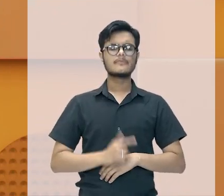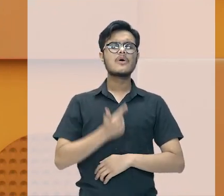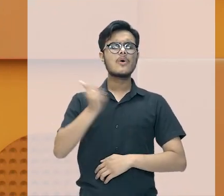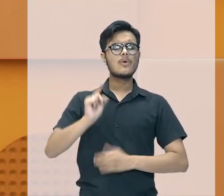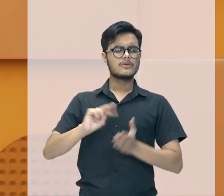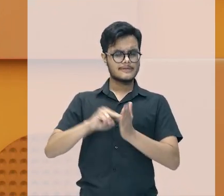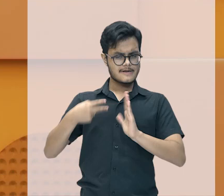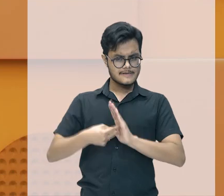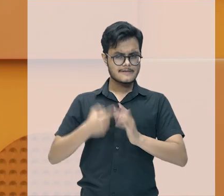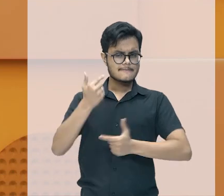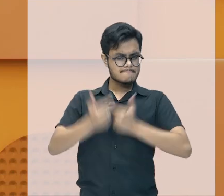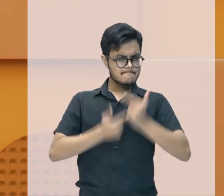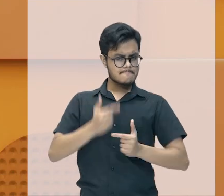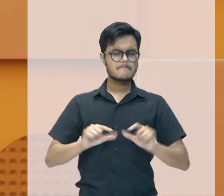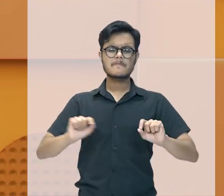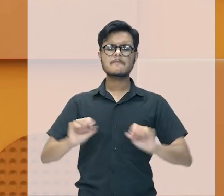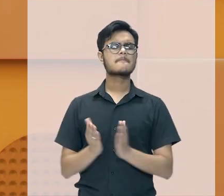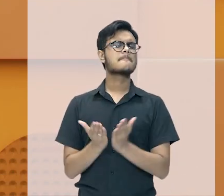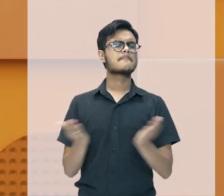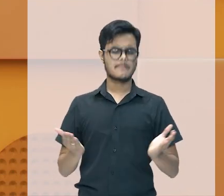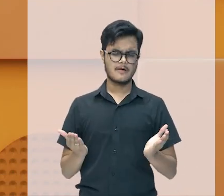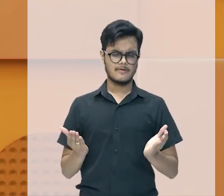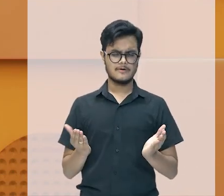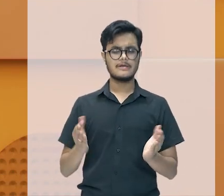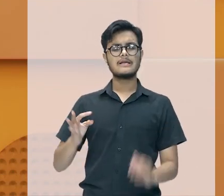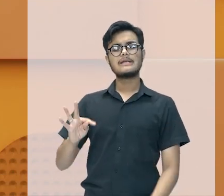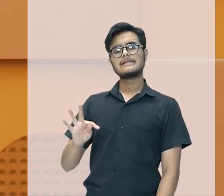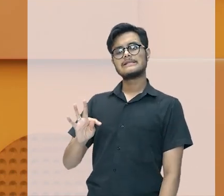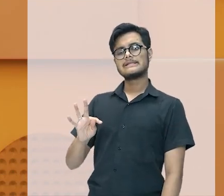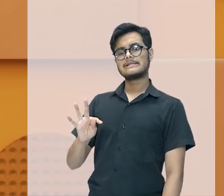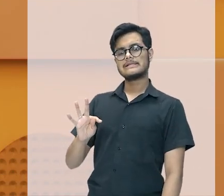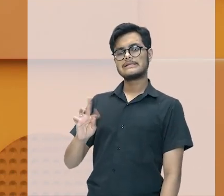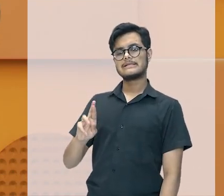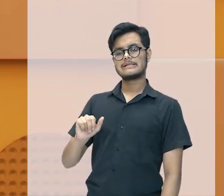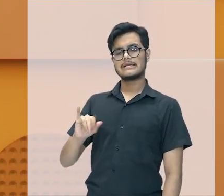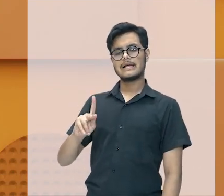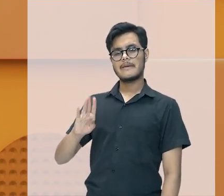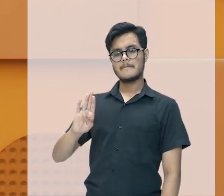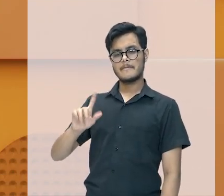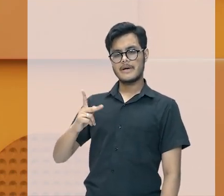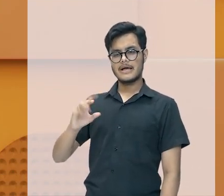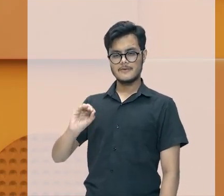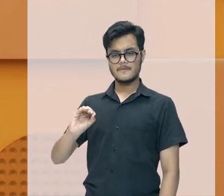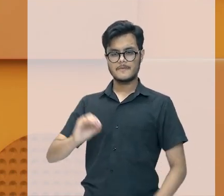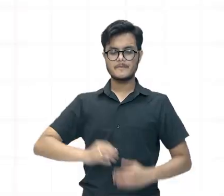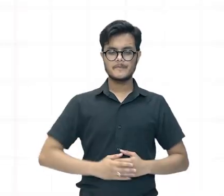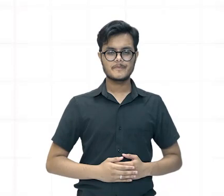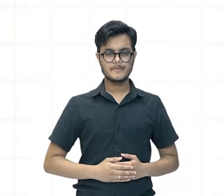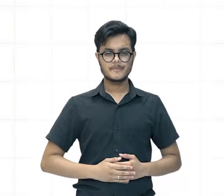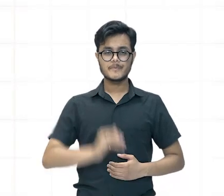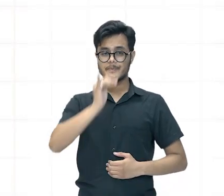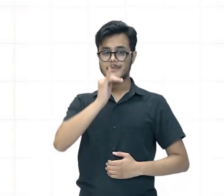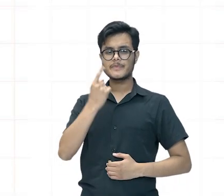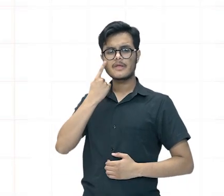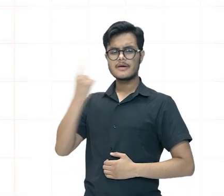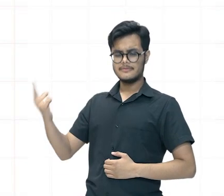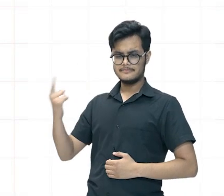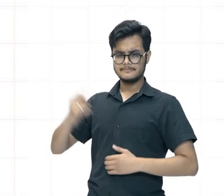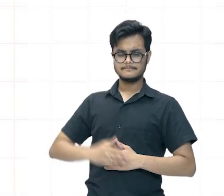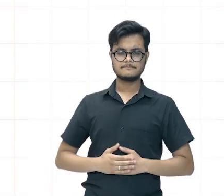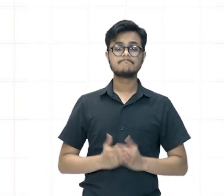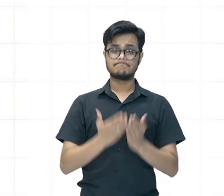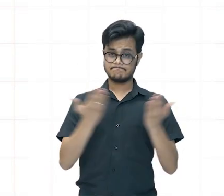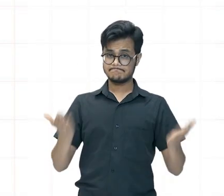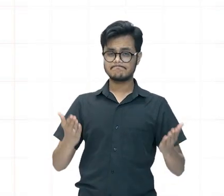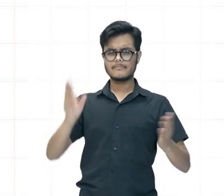significados que são atribuídos a essa palavrinha, né? Que é, então, ligada aí ao trabalho. Acompanha ele comigo. Ao longo, então,